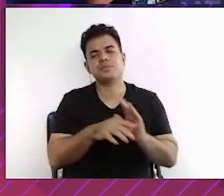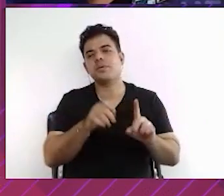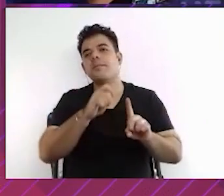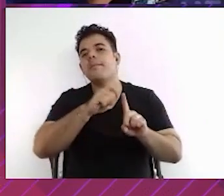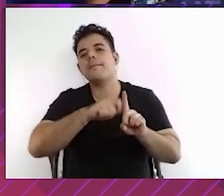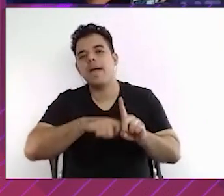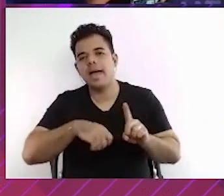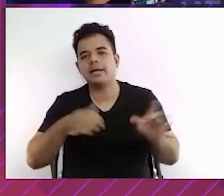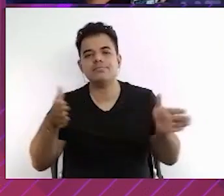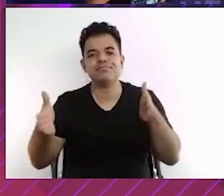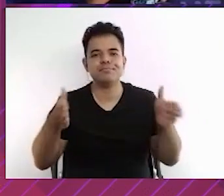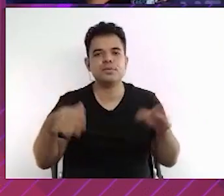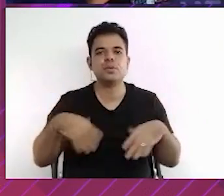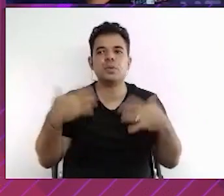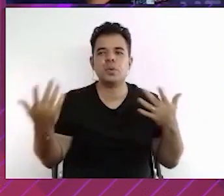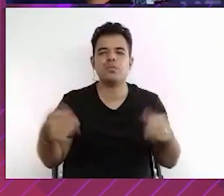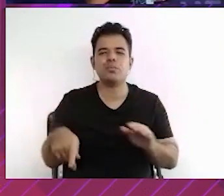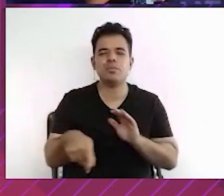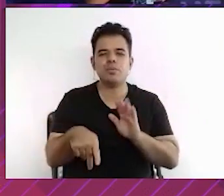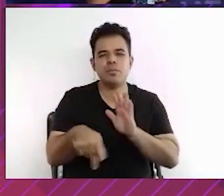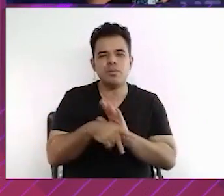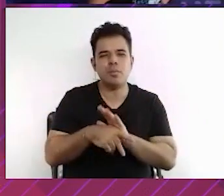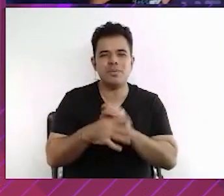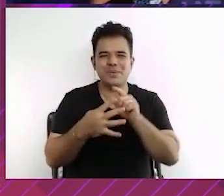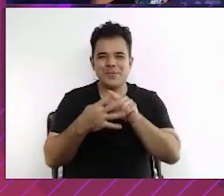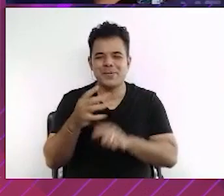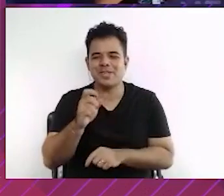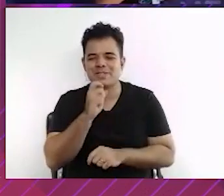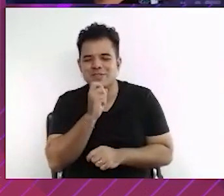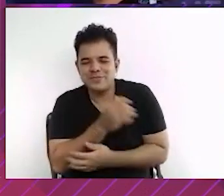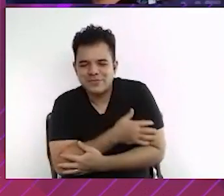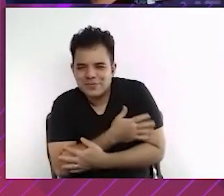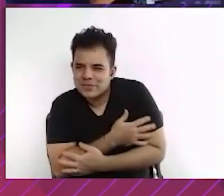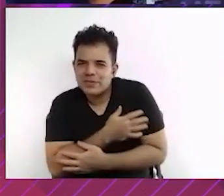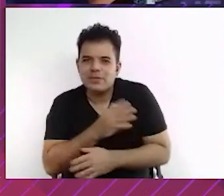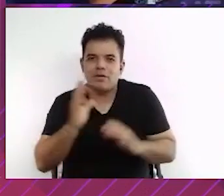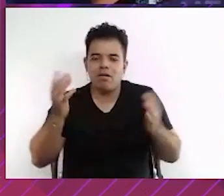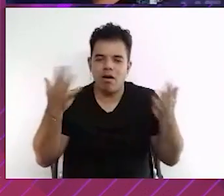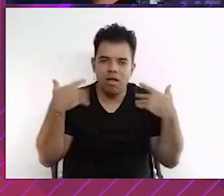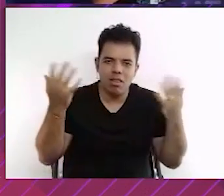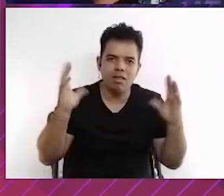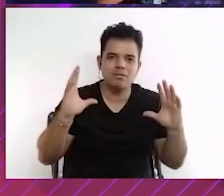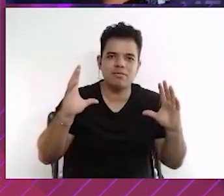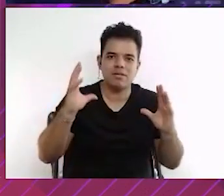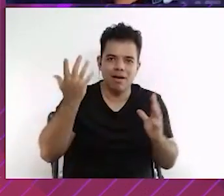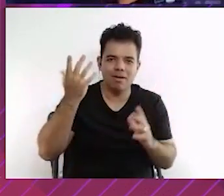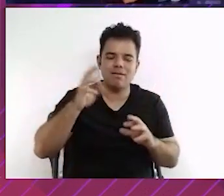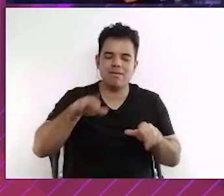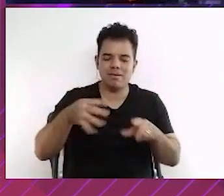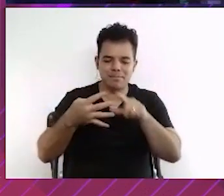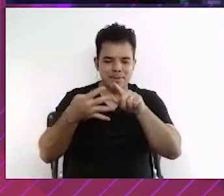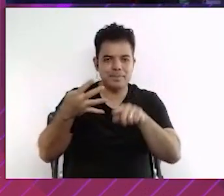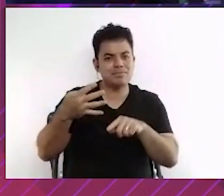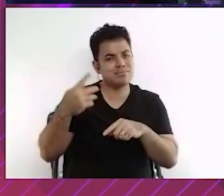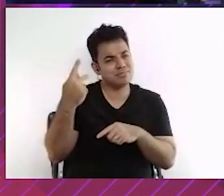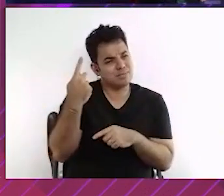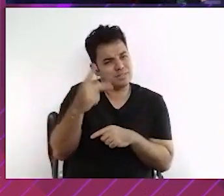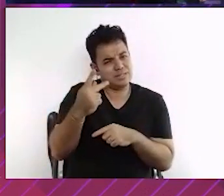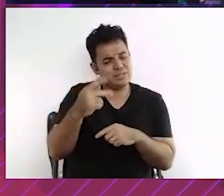ser por estação do ano, ou até ano mesmo. Depende do seu problema de negócio.